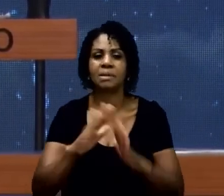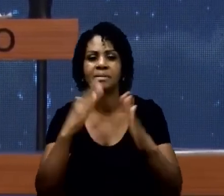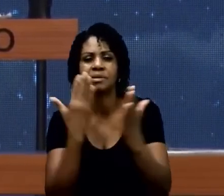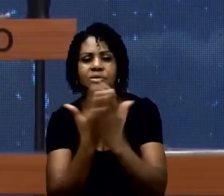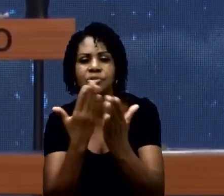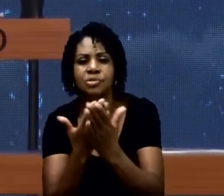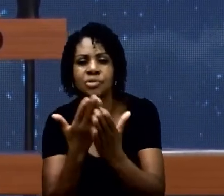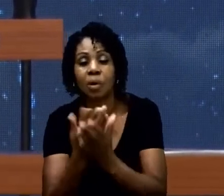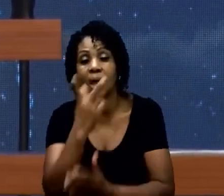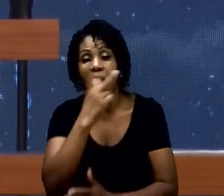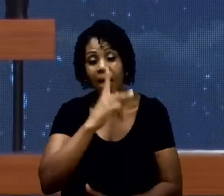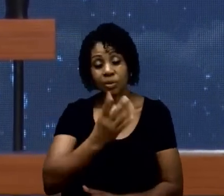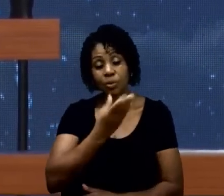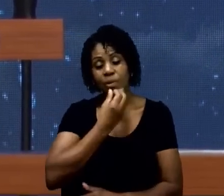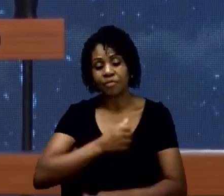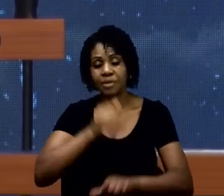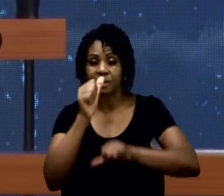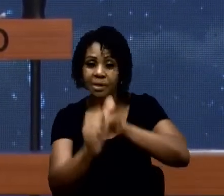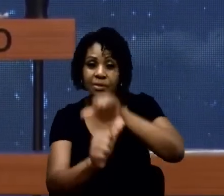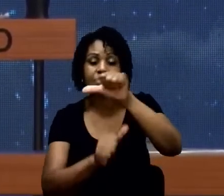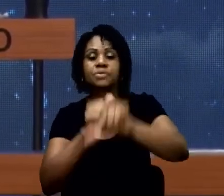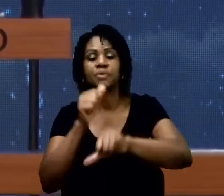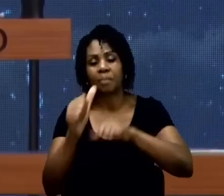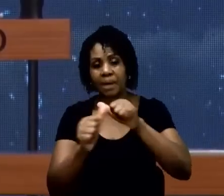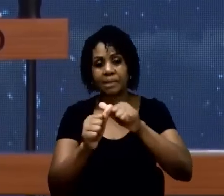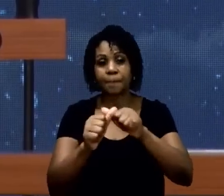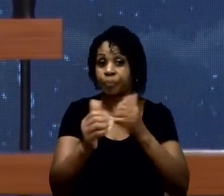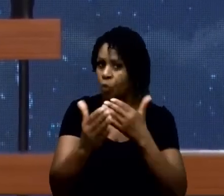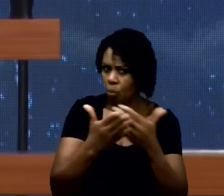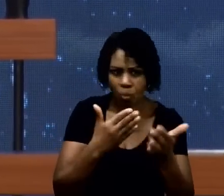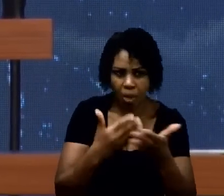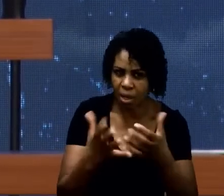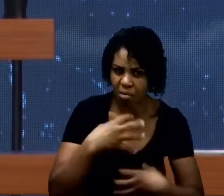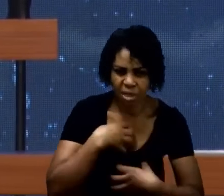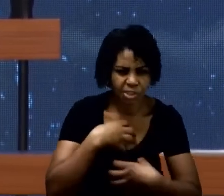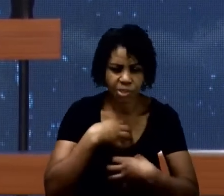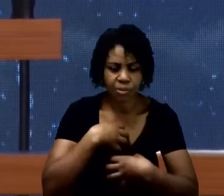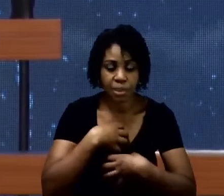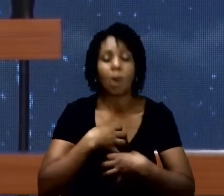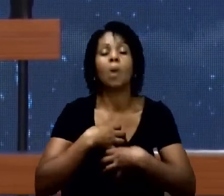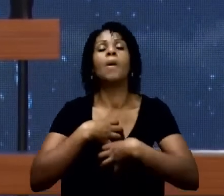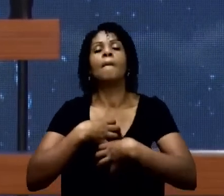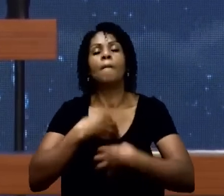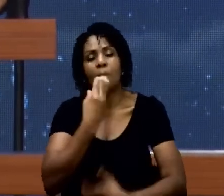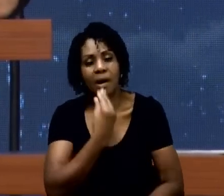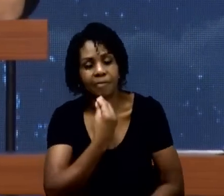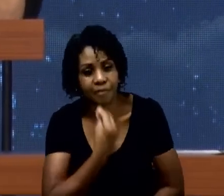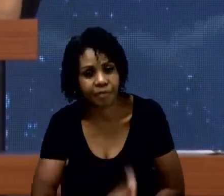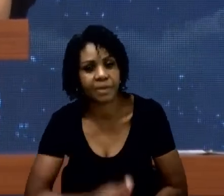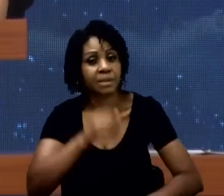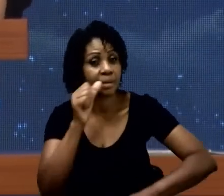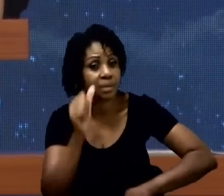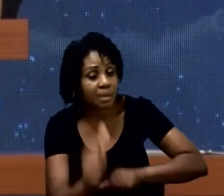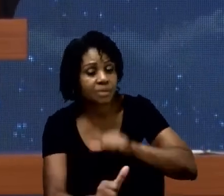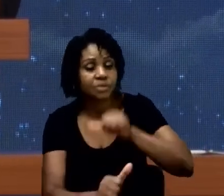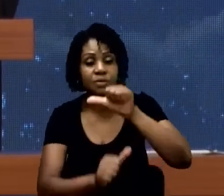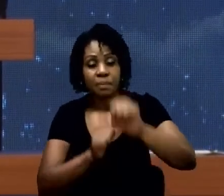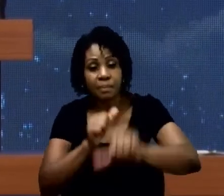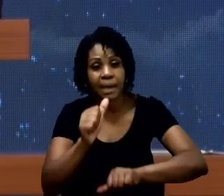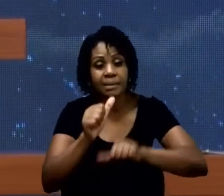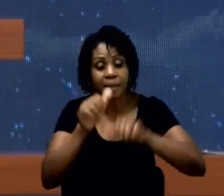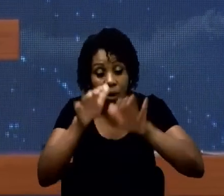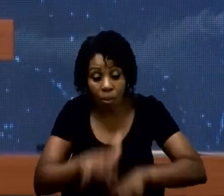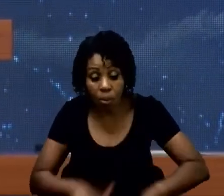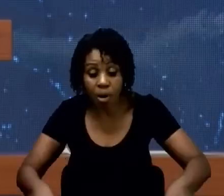Pode mudar por causa da tua vida transformada. Não é qualquer jeito. Não é só ter Jesus. É uma vida transformada. A